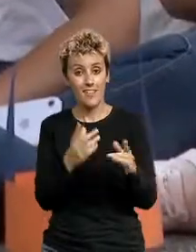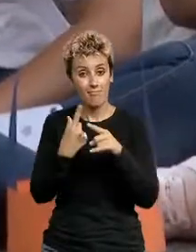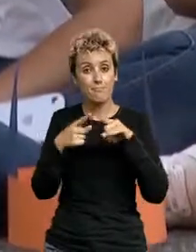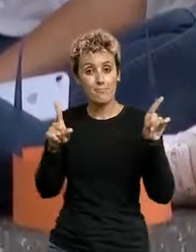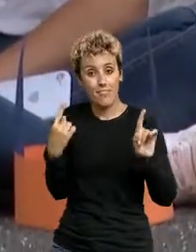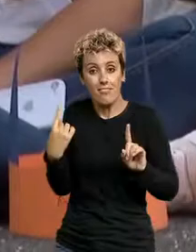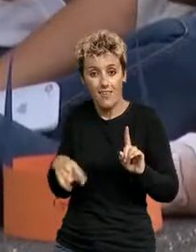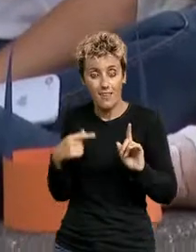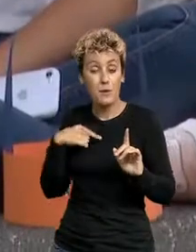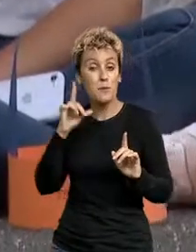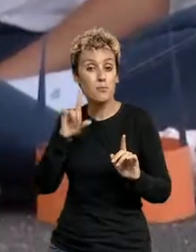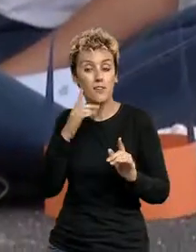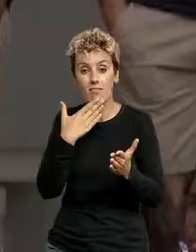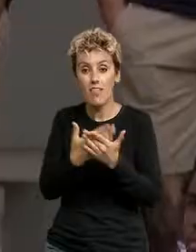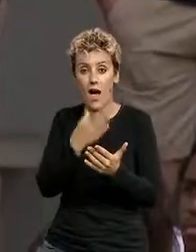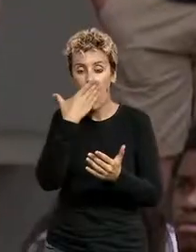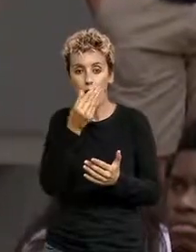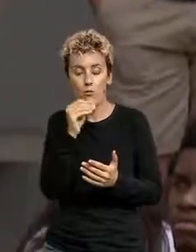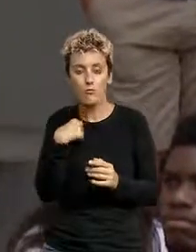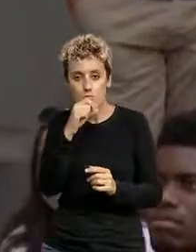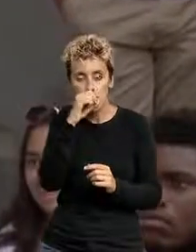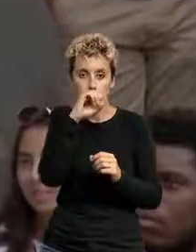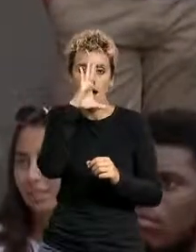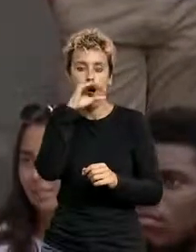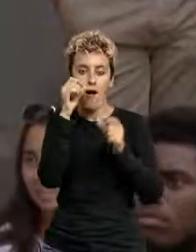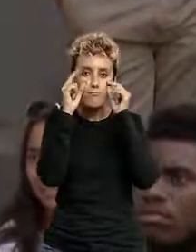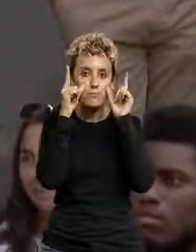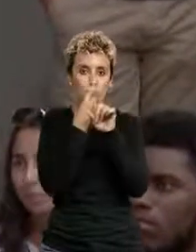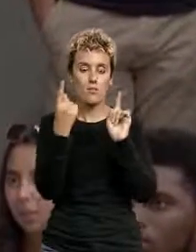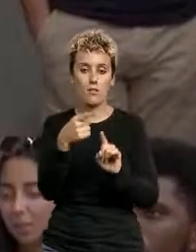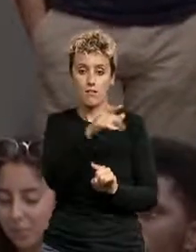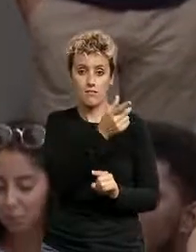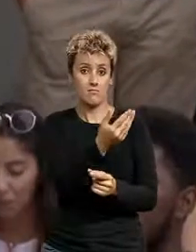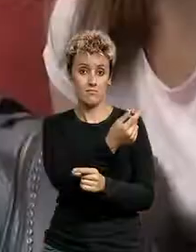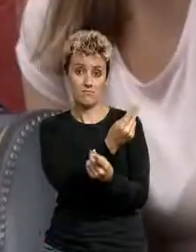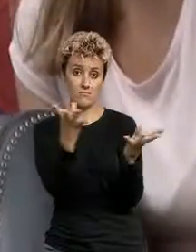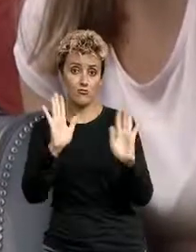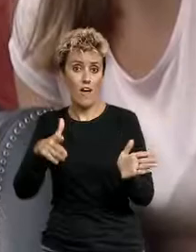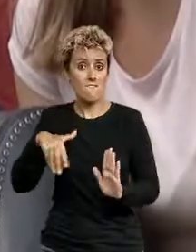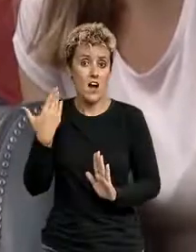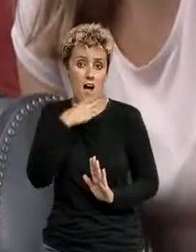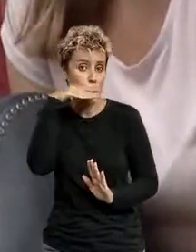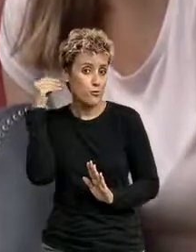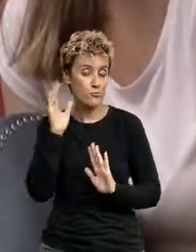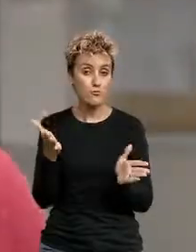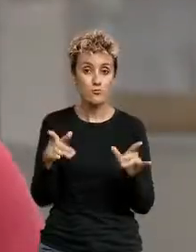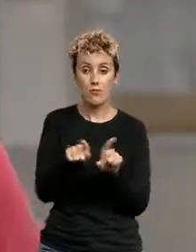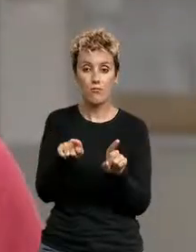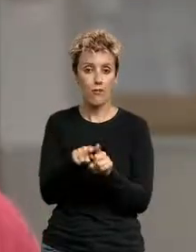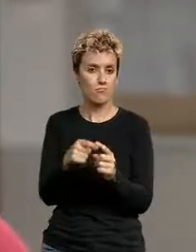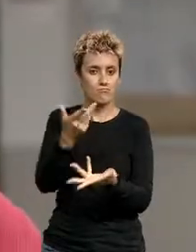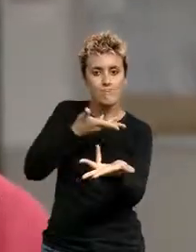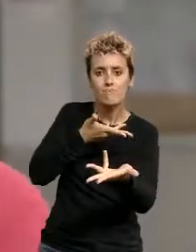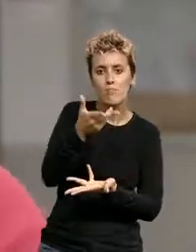rapidamente tomar consciência dela, de que eles agora são adultos e portanto e vão ser tratados como adultos e vão portanto também exigir